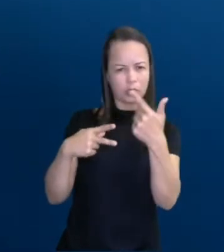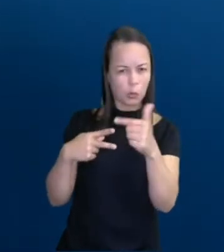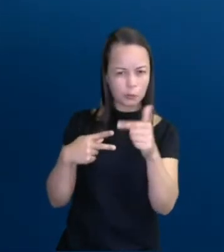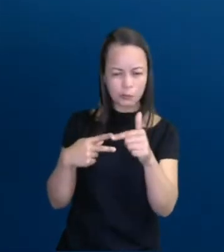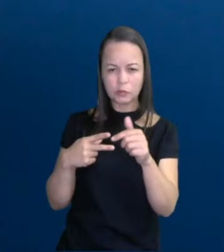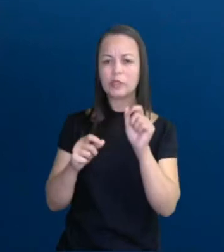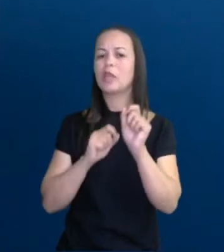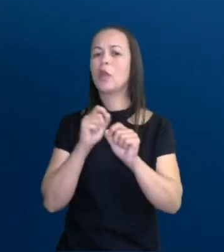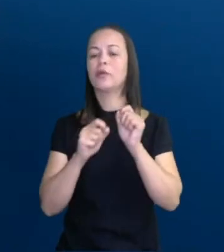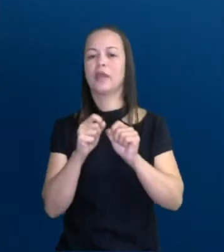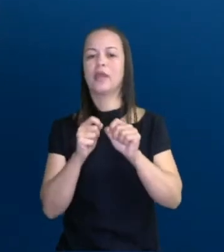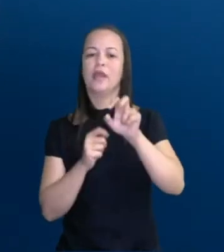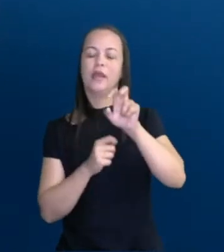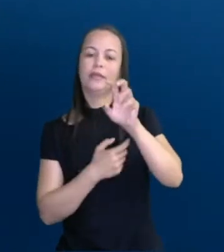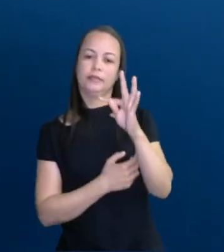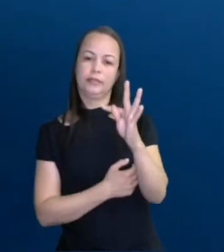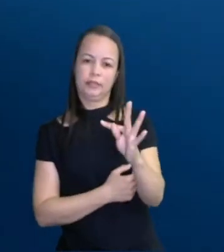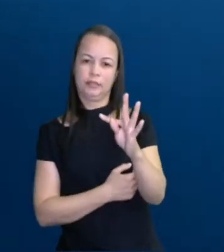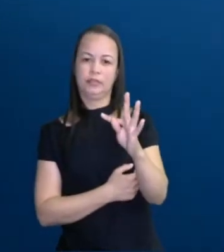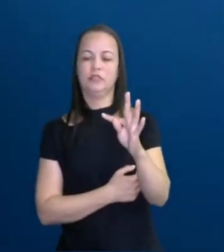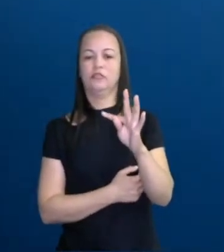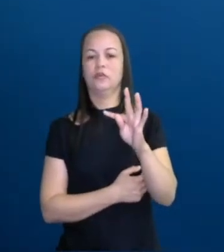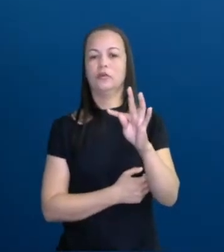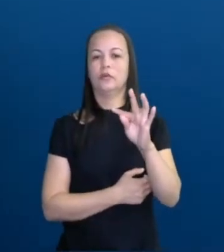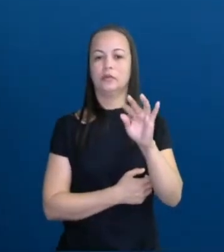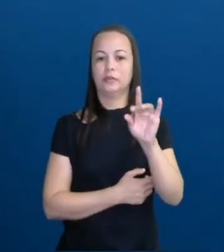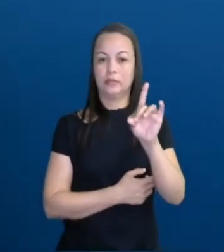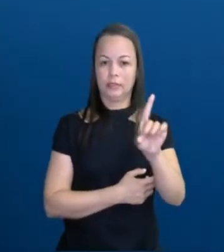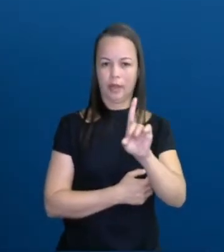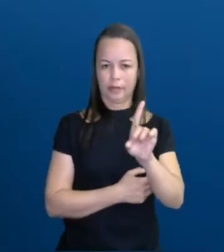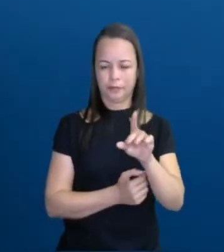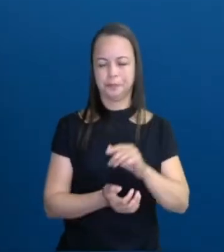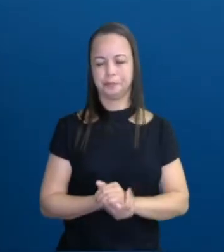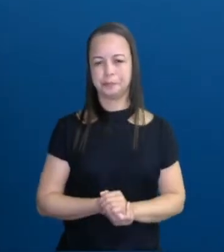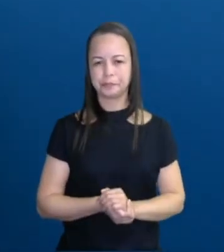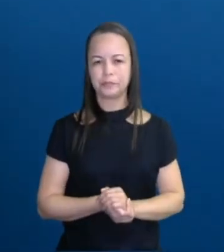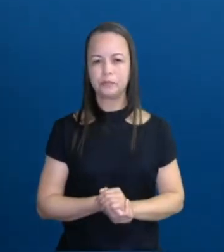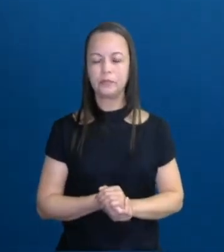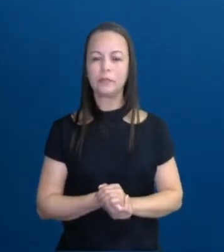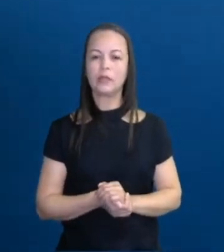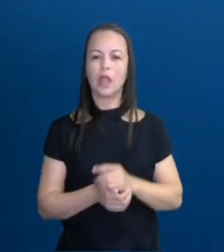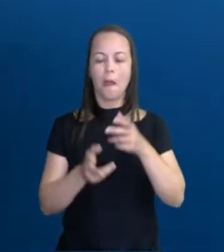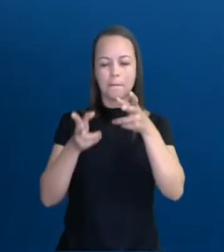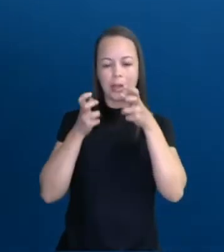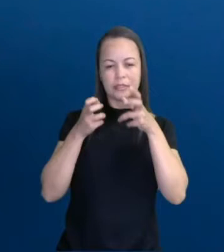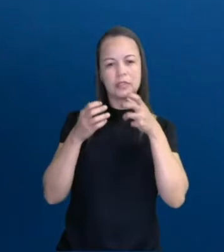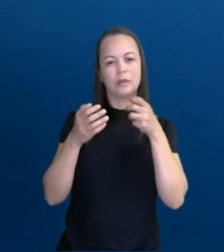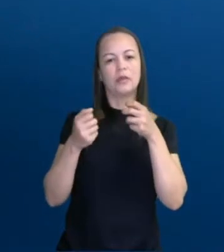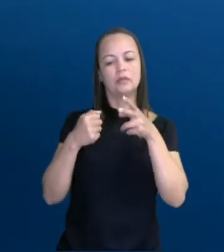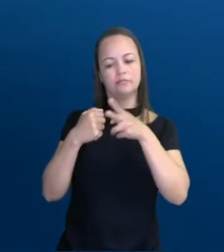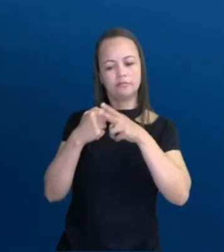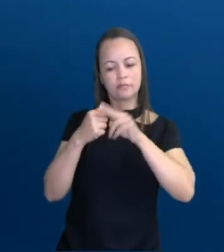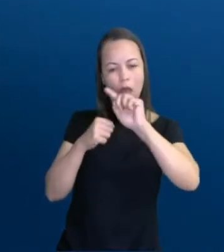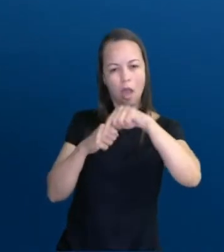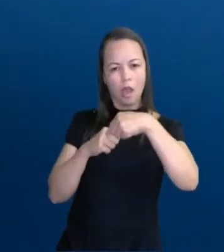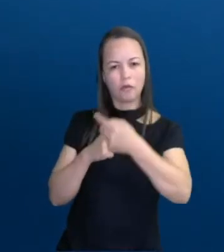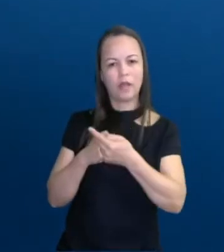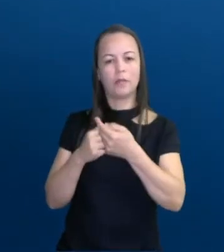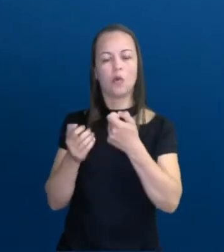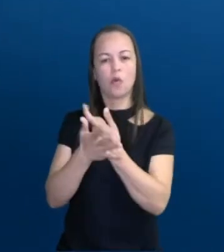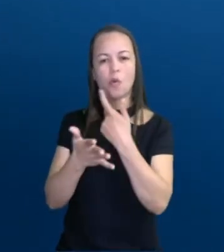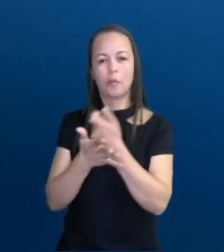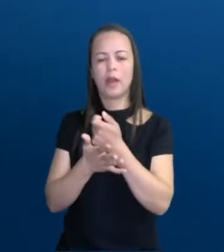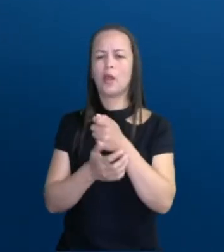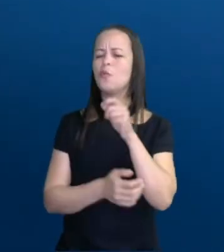aparece nenhuma preposição, ele é transitivo direto. Percebam também que logo após o verbo comprar, eu acrescento a pergunta